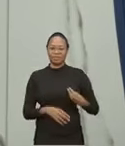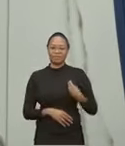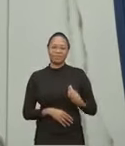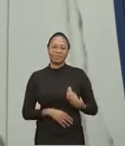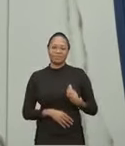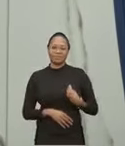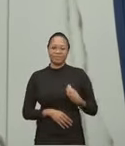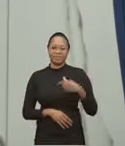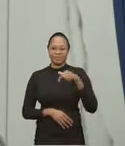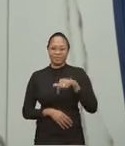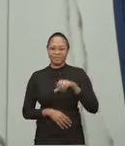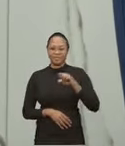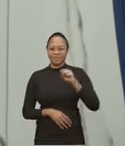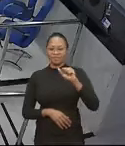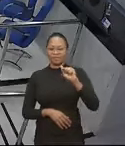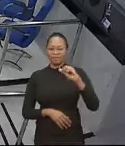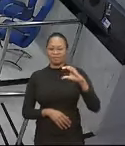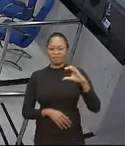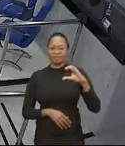SAC em Camaçari.